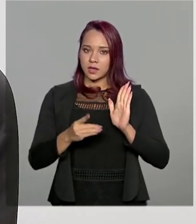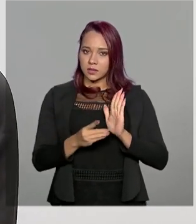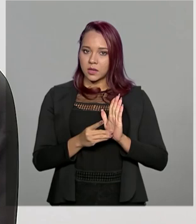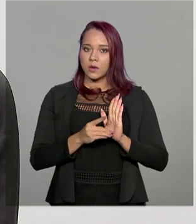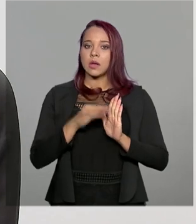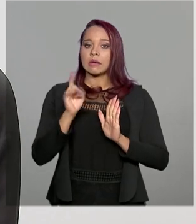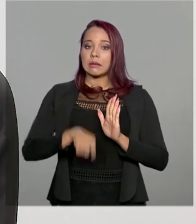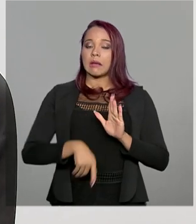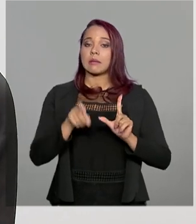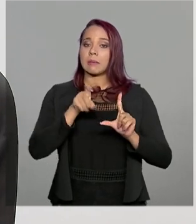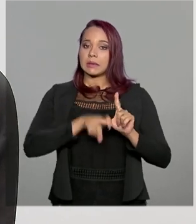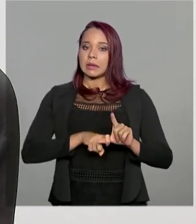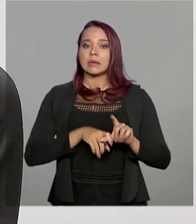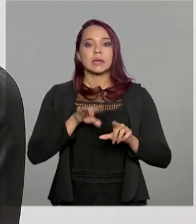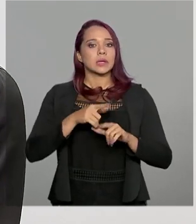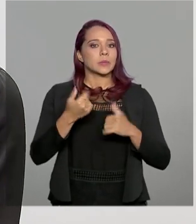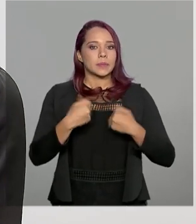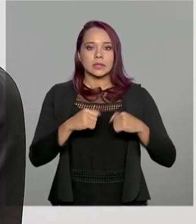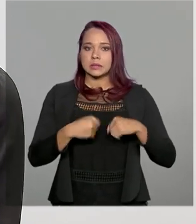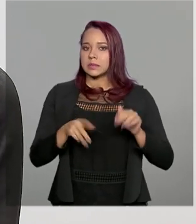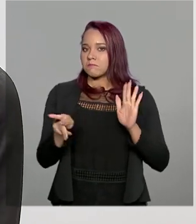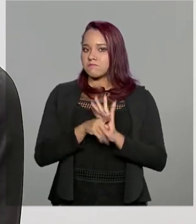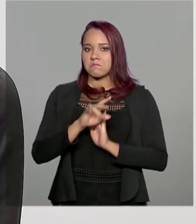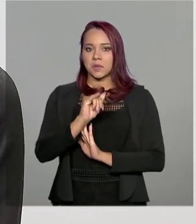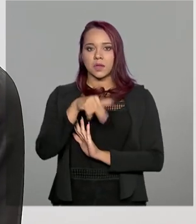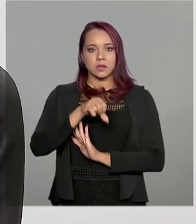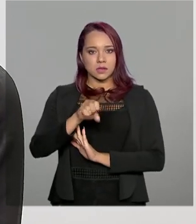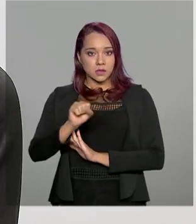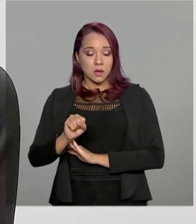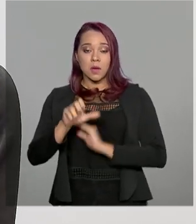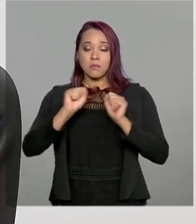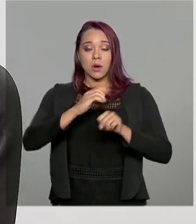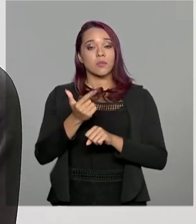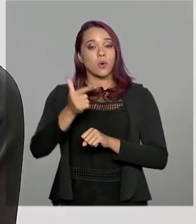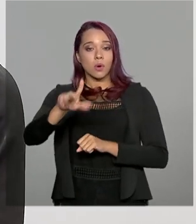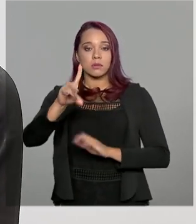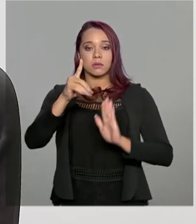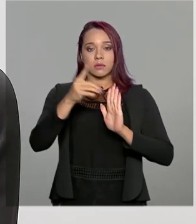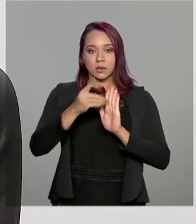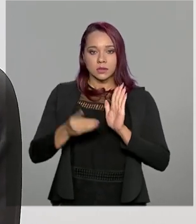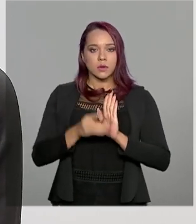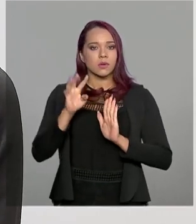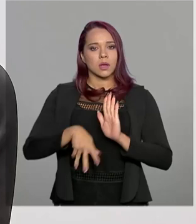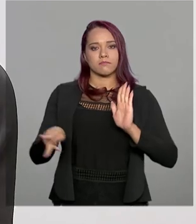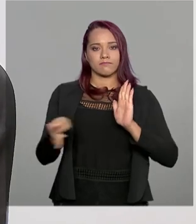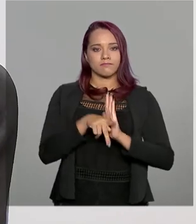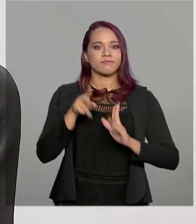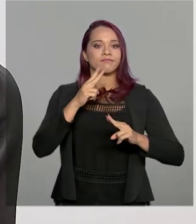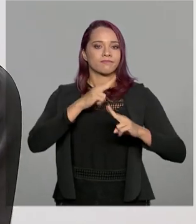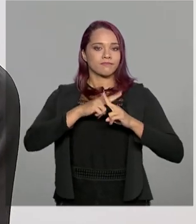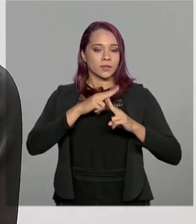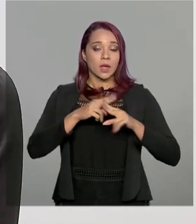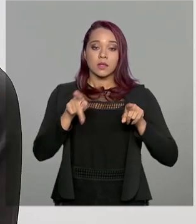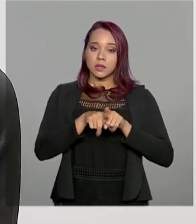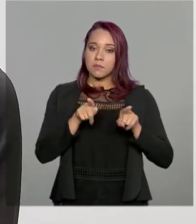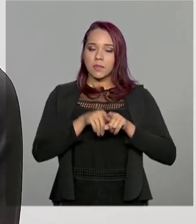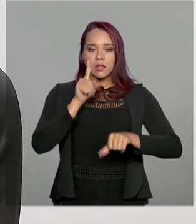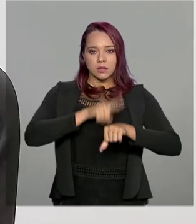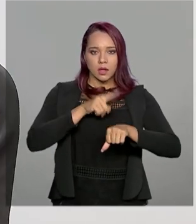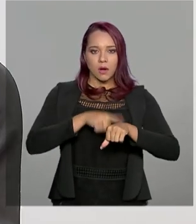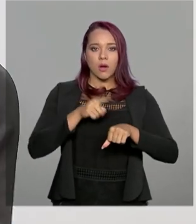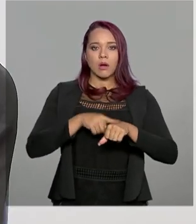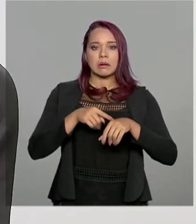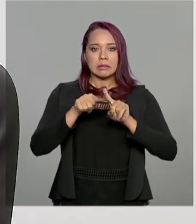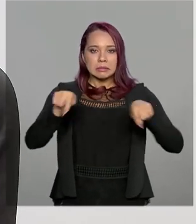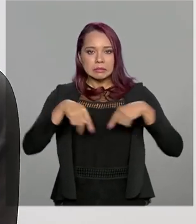dependente, que não precisa ser declaração do INSS. Pode ser uma declaração que tem um modelo que é da própria caixa. Ou então, lá no momento, na agência,